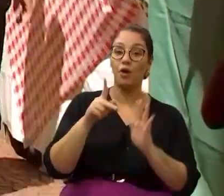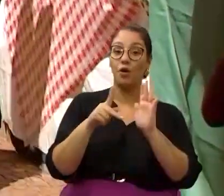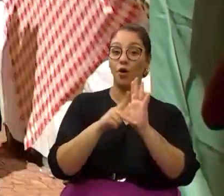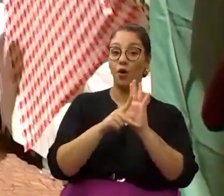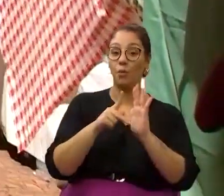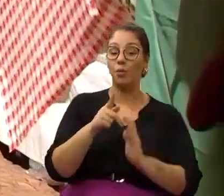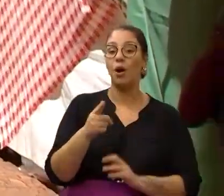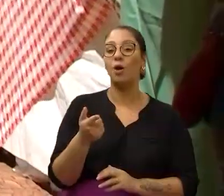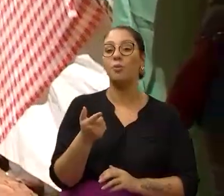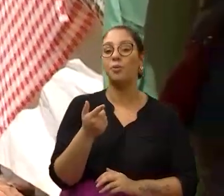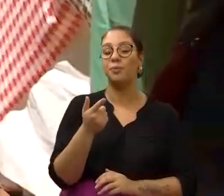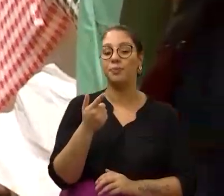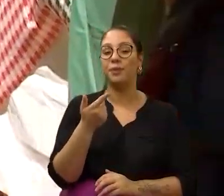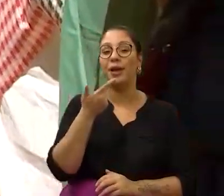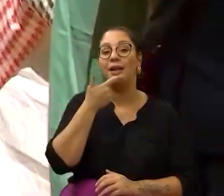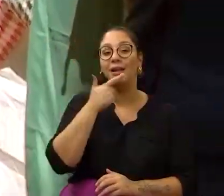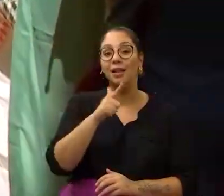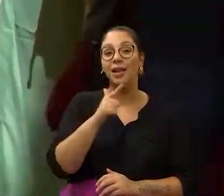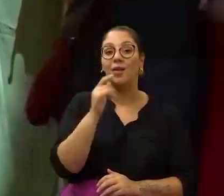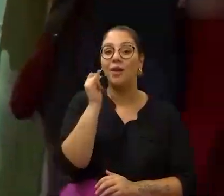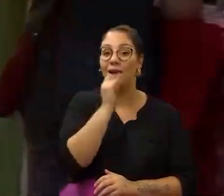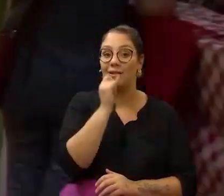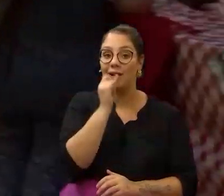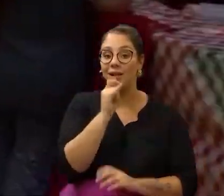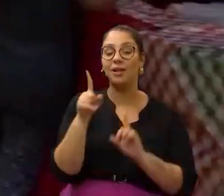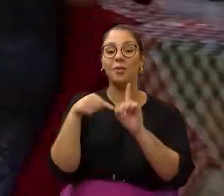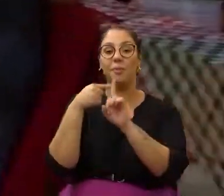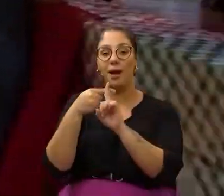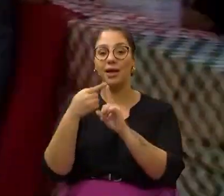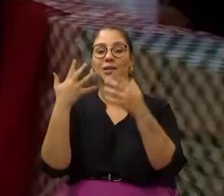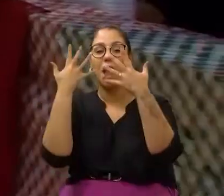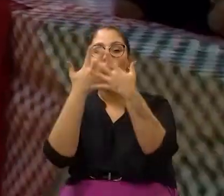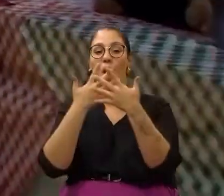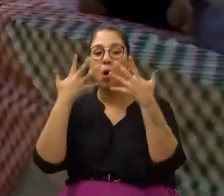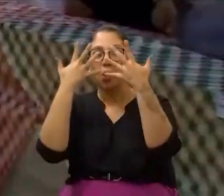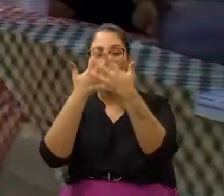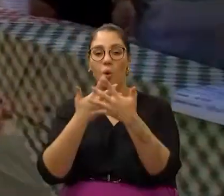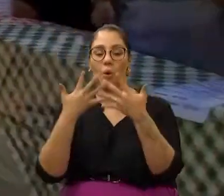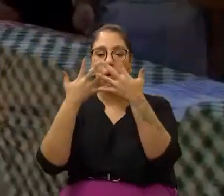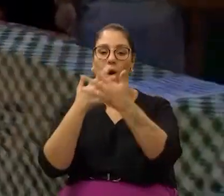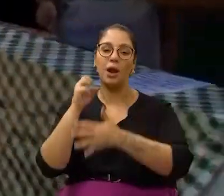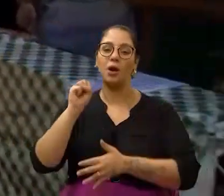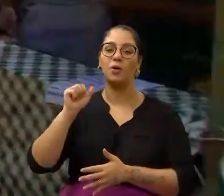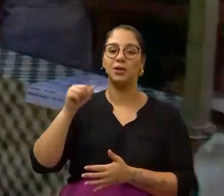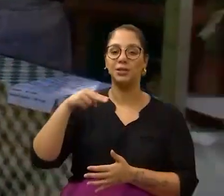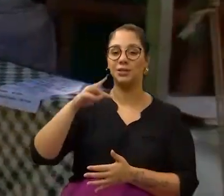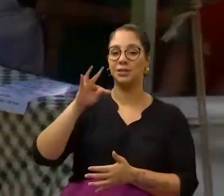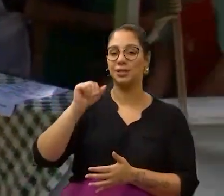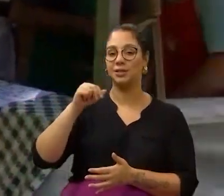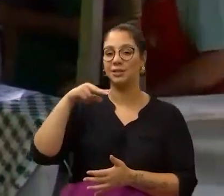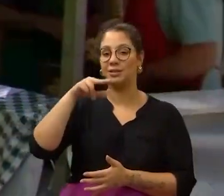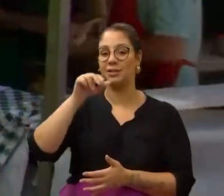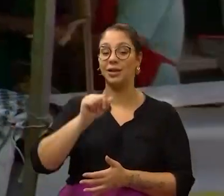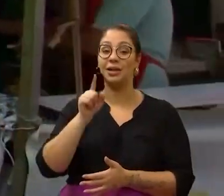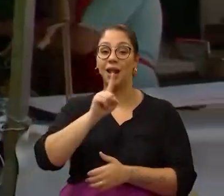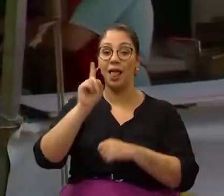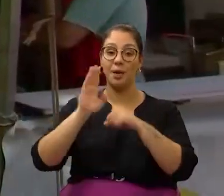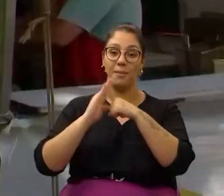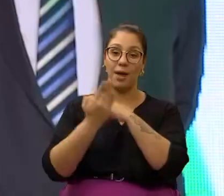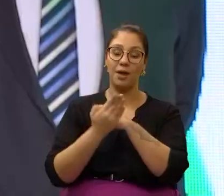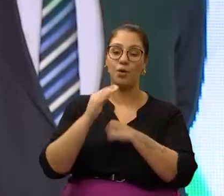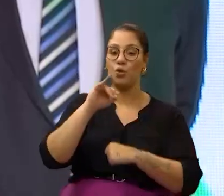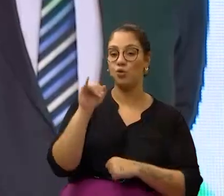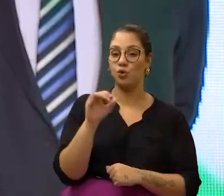italiano pelo padre Jefferson Luiz, com o coral Santana na igreja São Joaquim e São Roque, em Joaquim